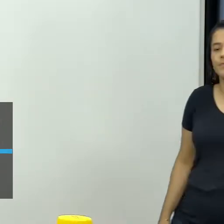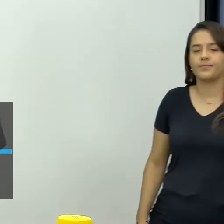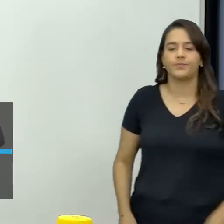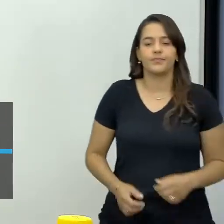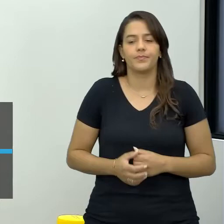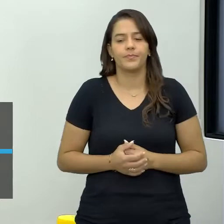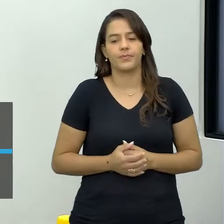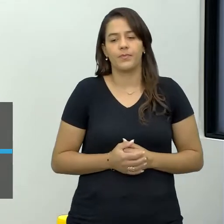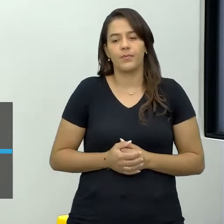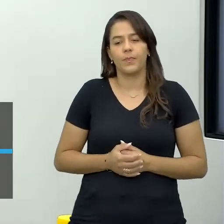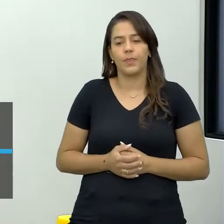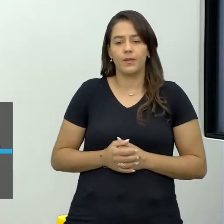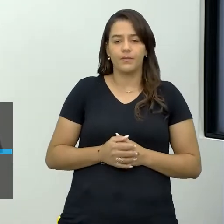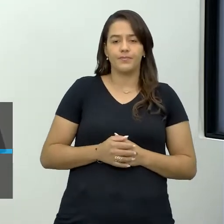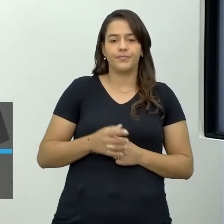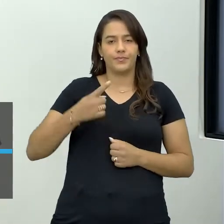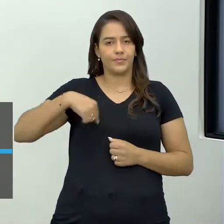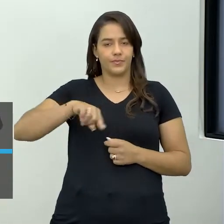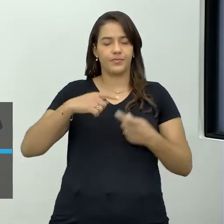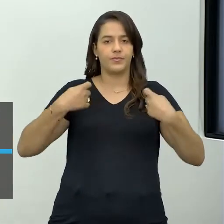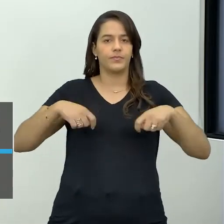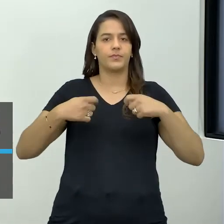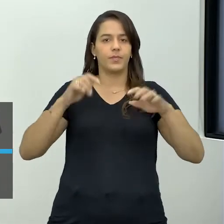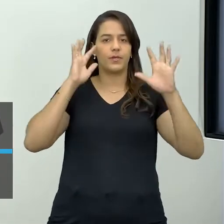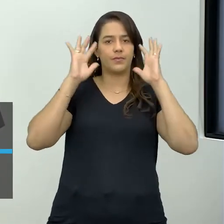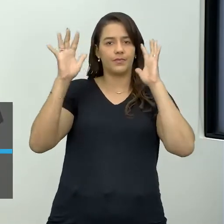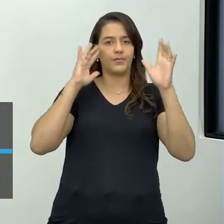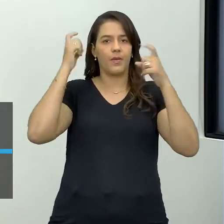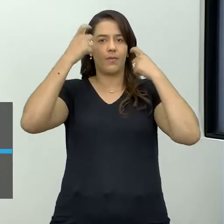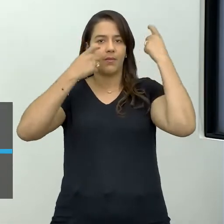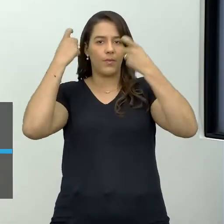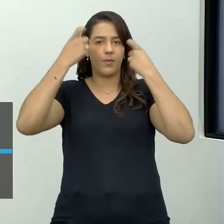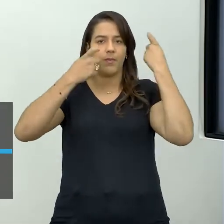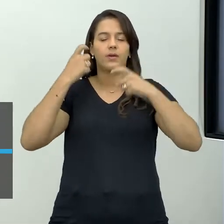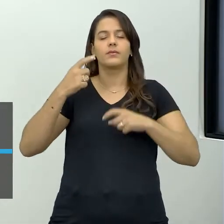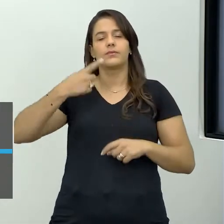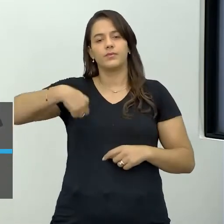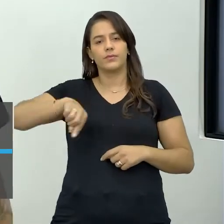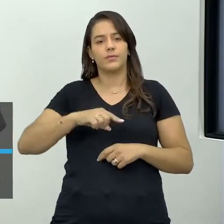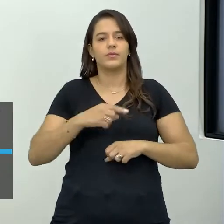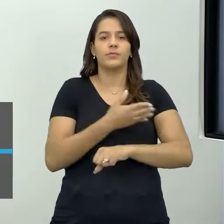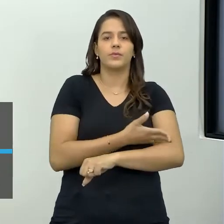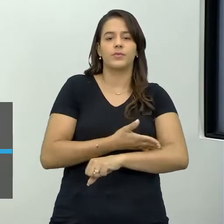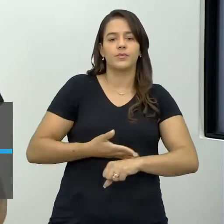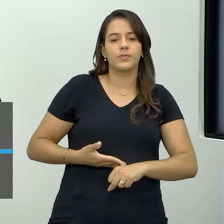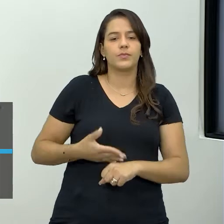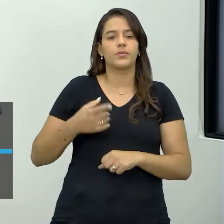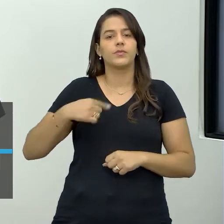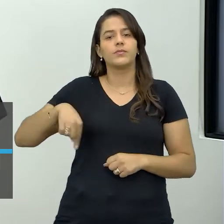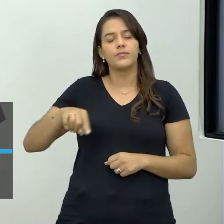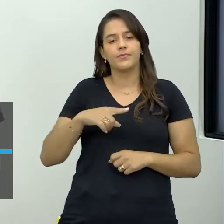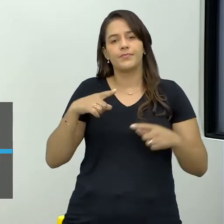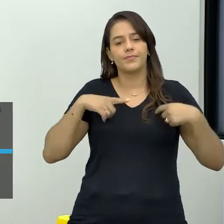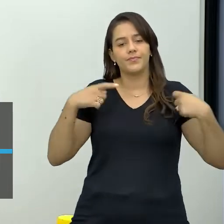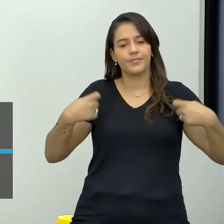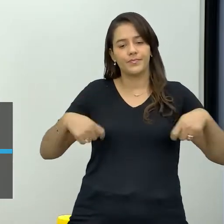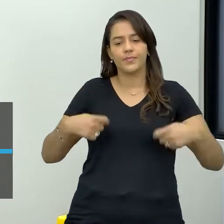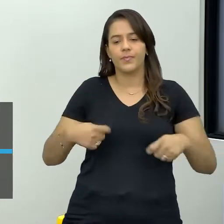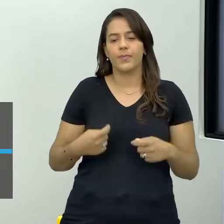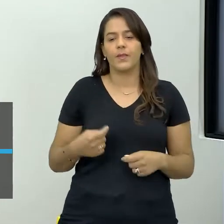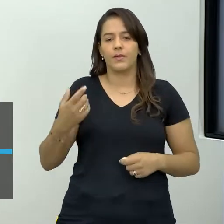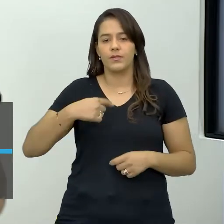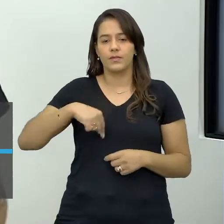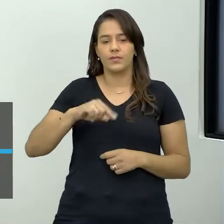quanto mais cedo a gente começar a ter esses hábitos e começar a se preocupar, mais cedo, né, o meio ambiente não vai reagir. Porque quando a gente já estiver em